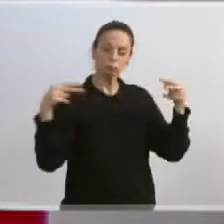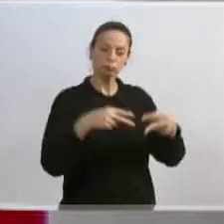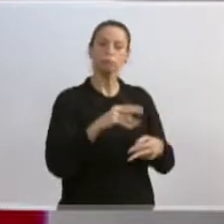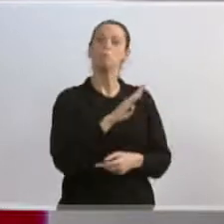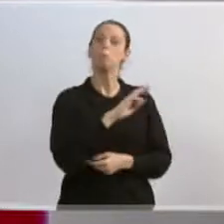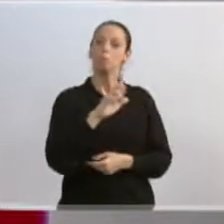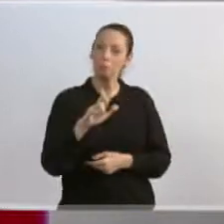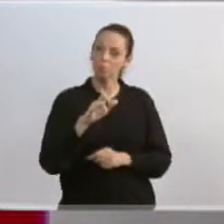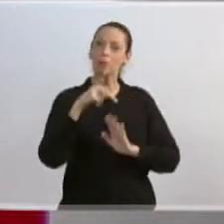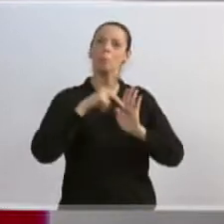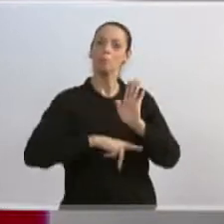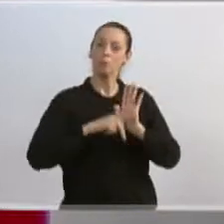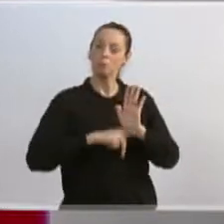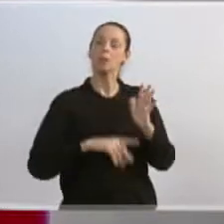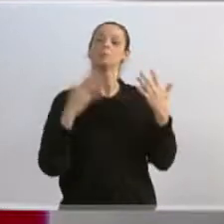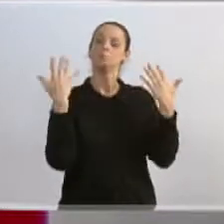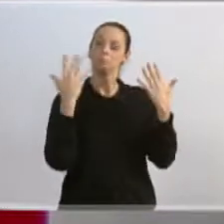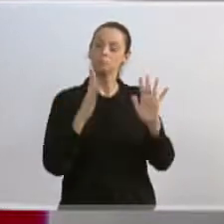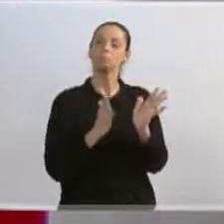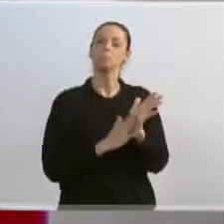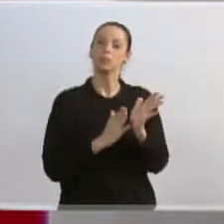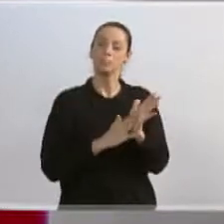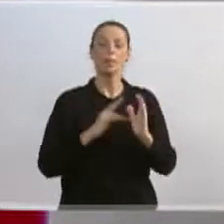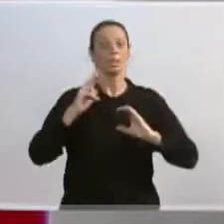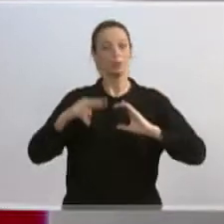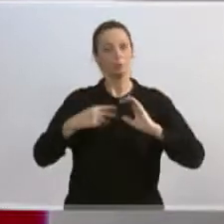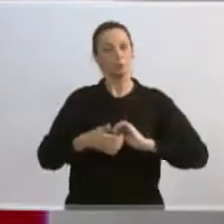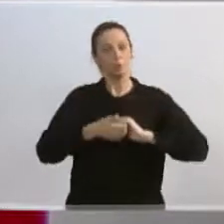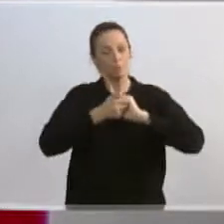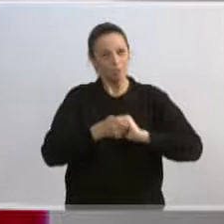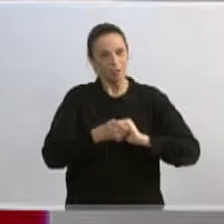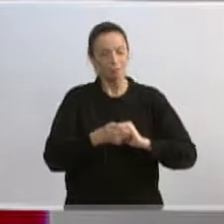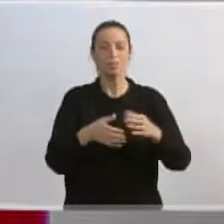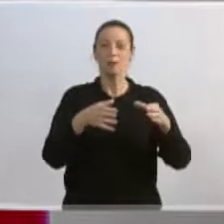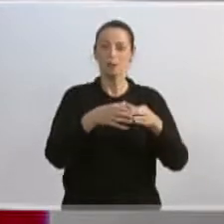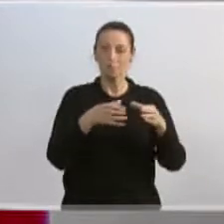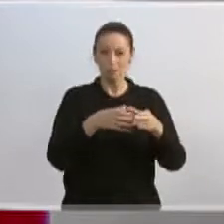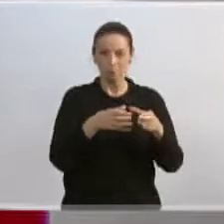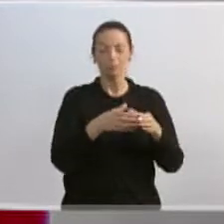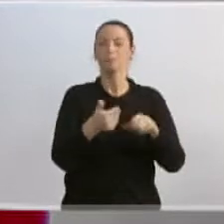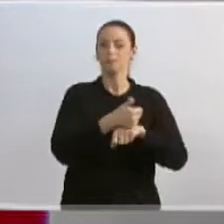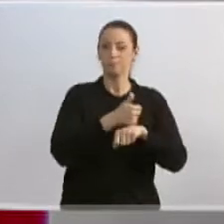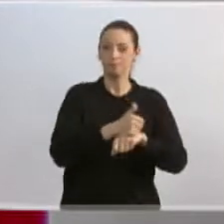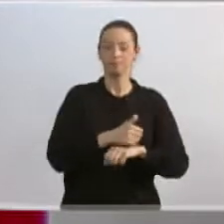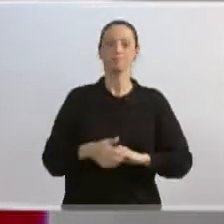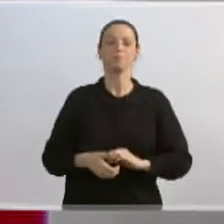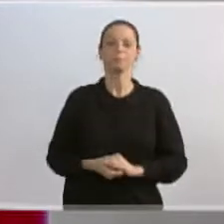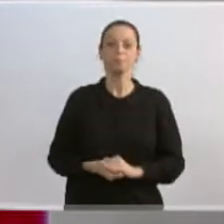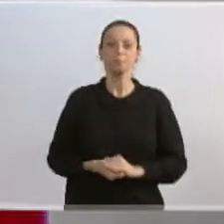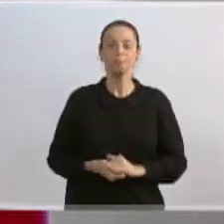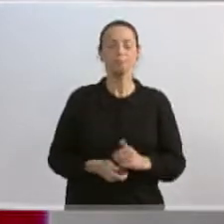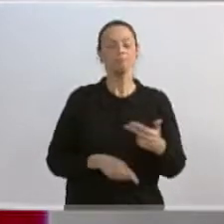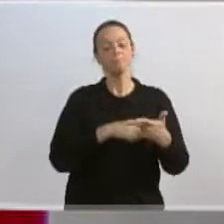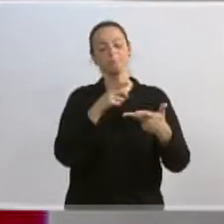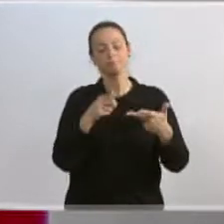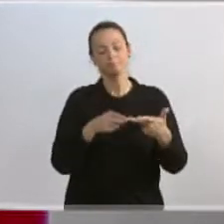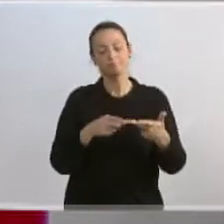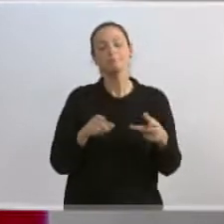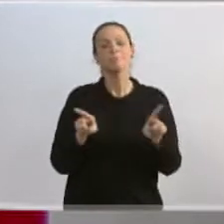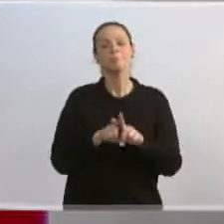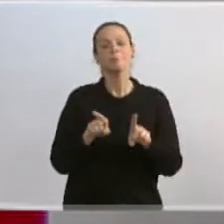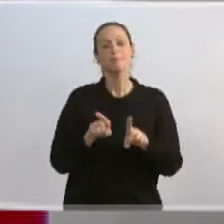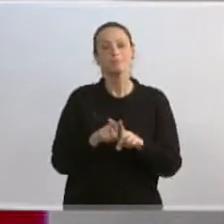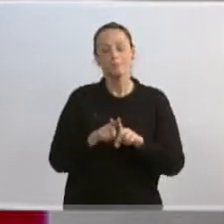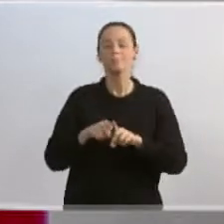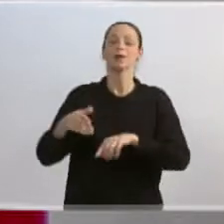cumprimentos e reconhecimento desta casa algo importante que eu quero destacar também é conclusão da pavimentação